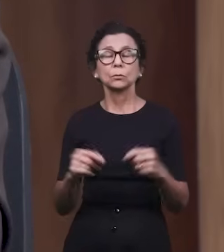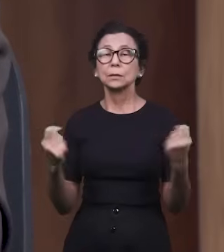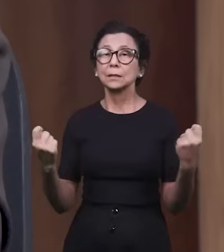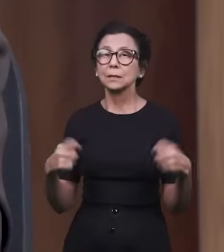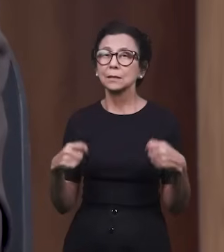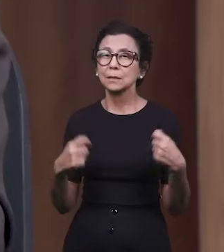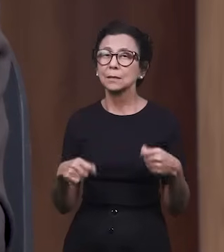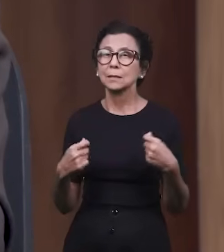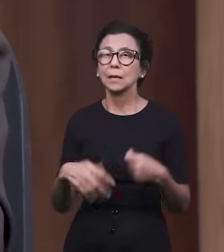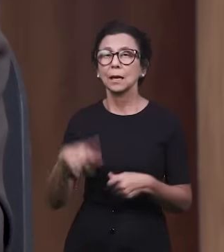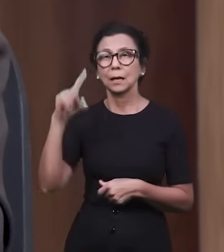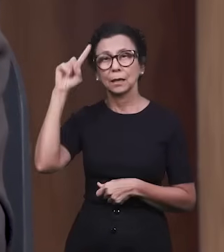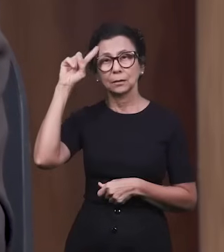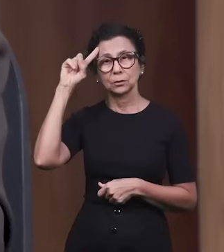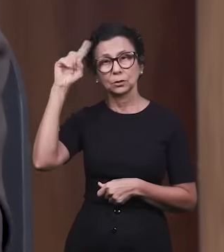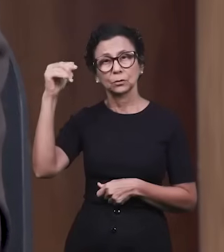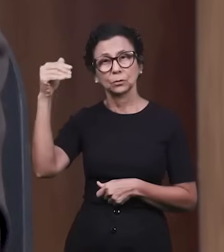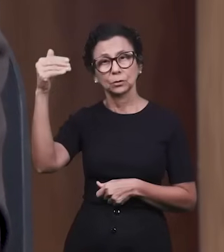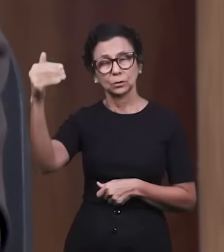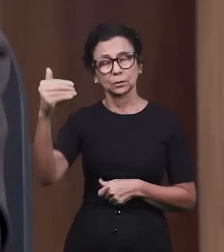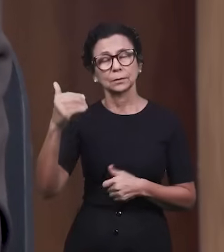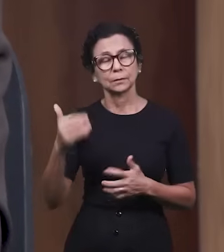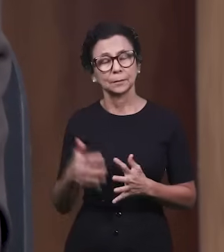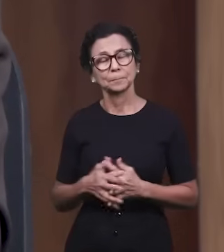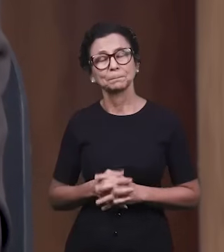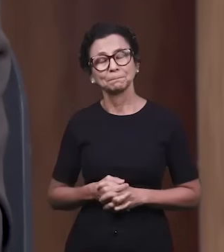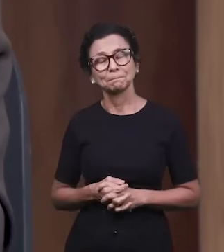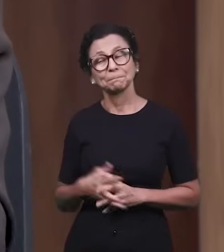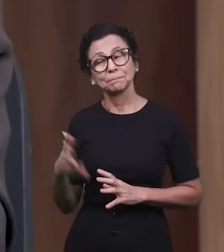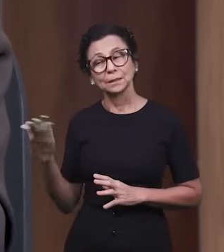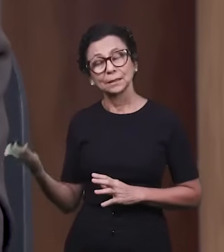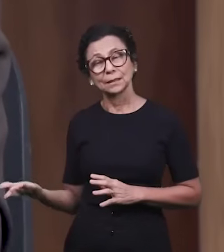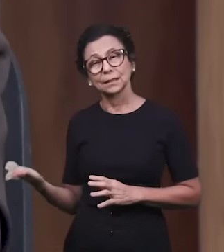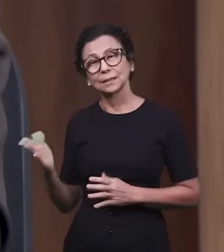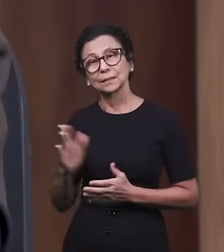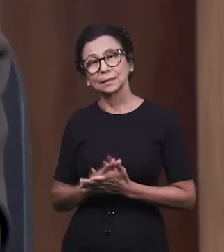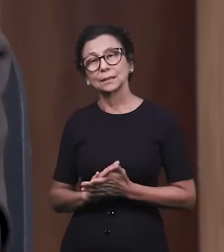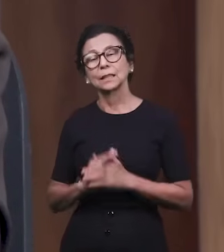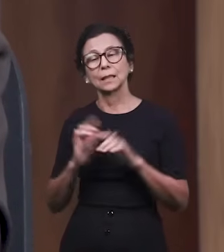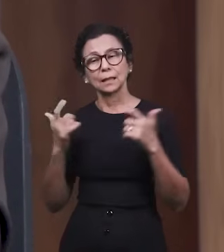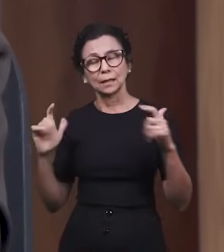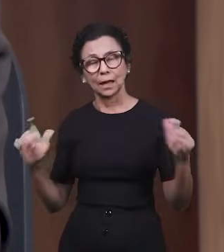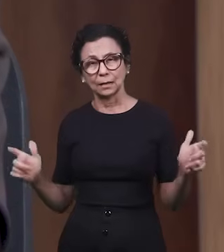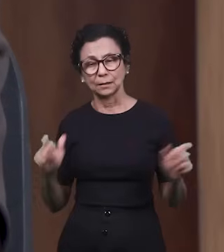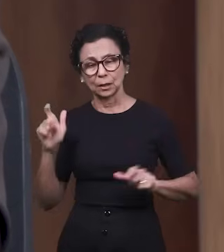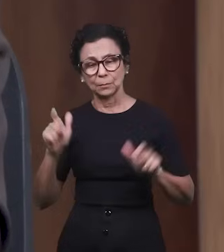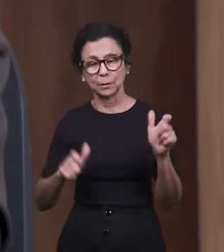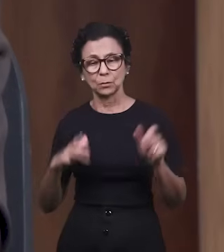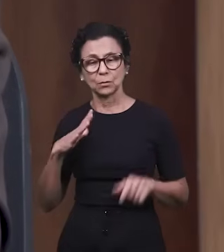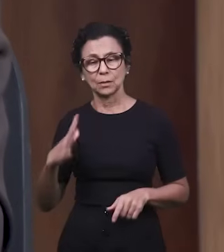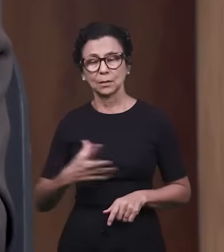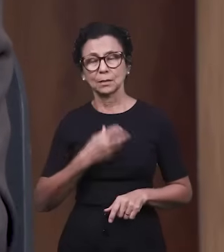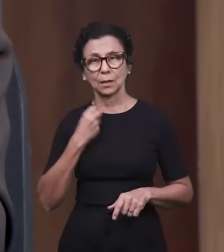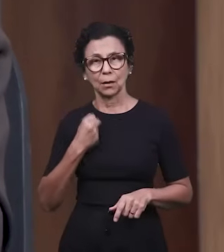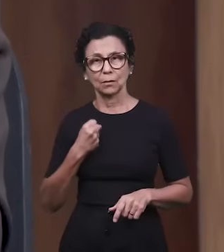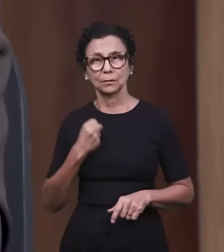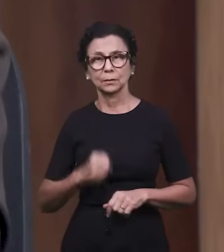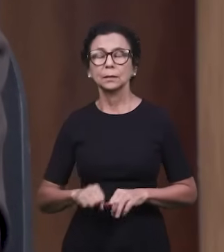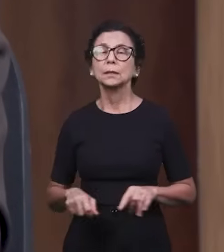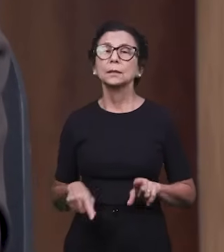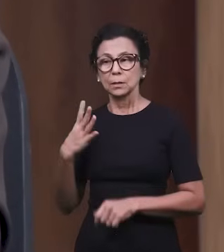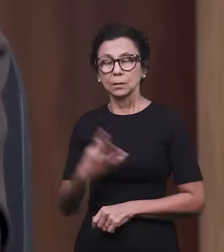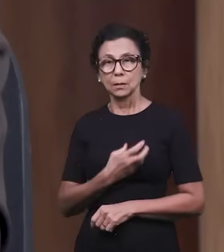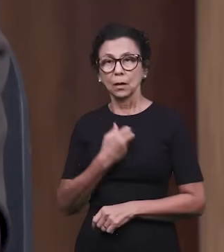necessidades corriqueiras do dia a dia. Realmente, essa igreja tem crescimento. E, aliás, lembrando aqui